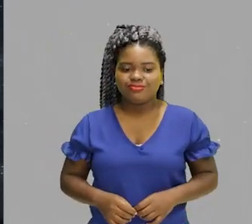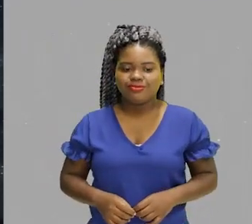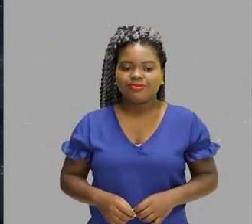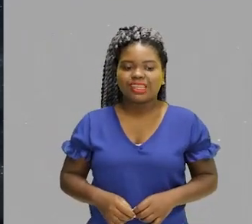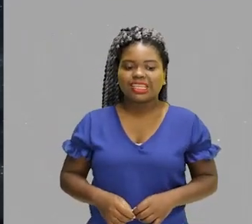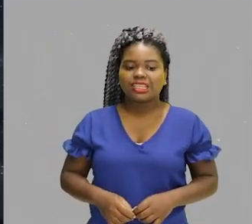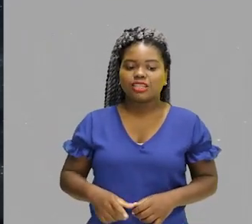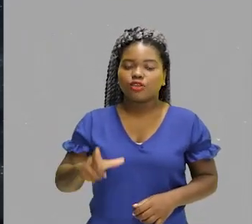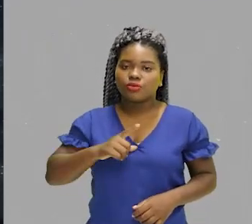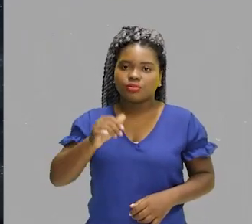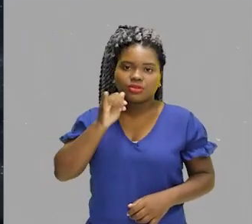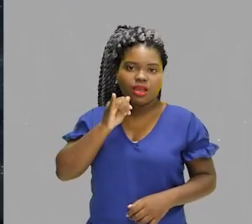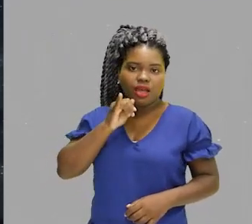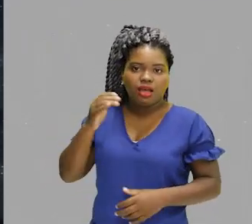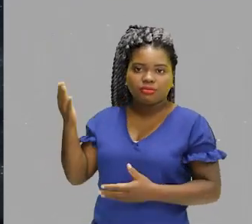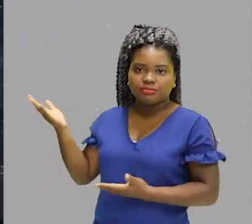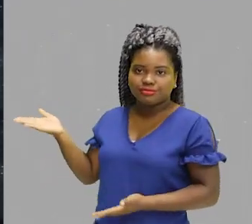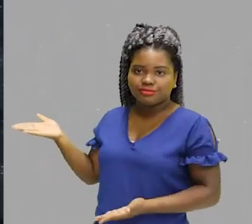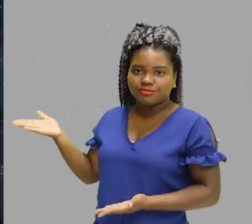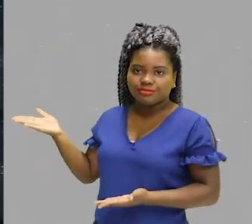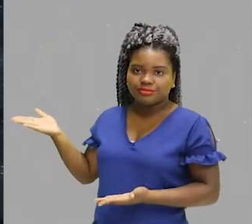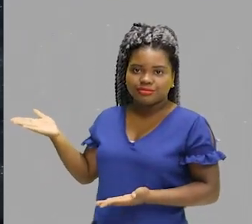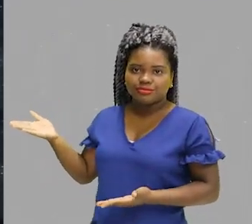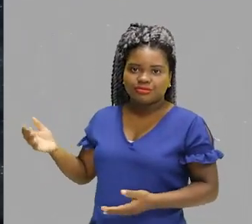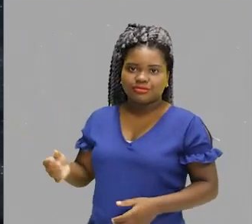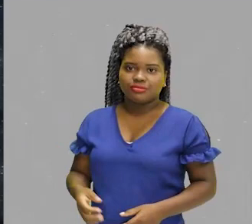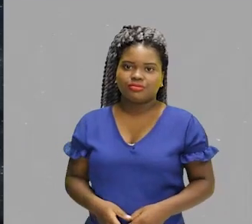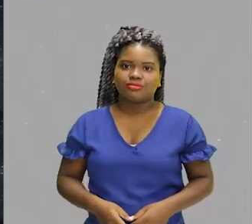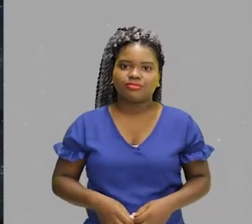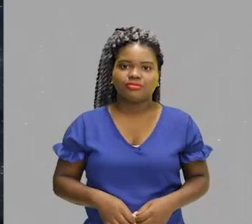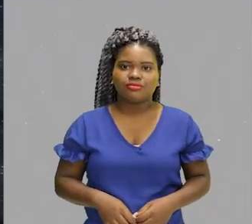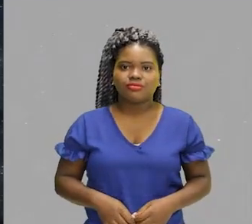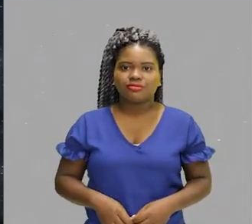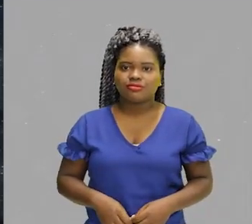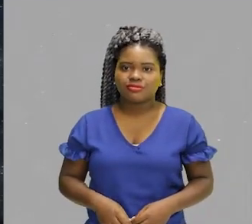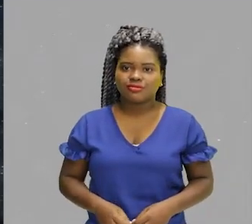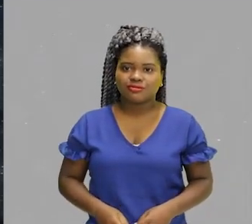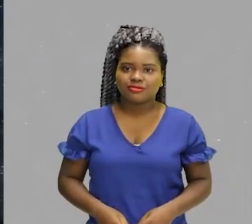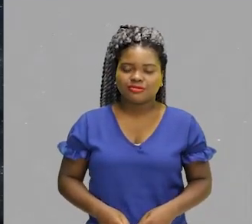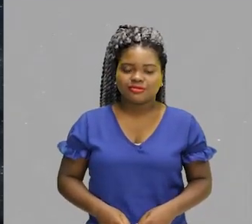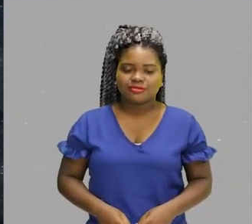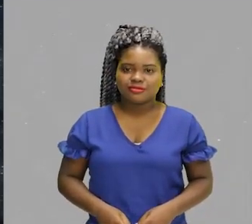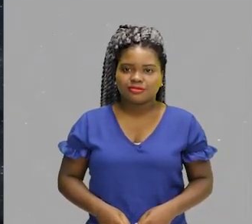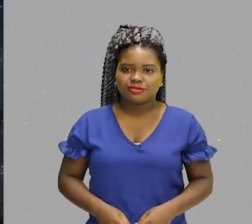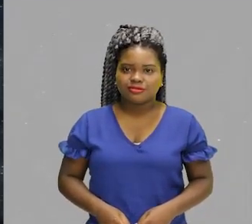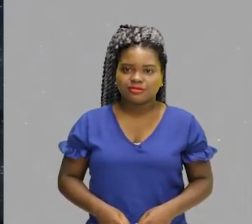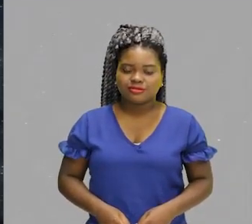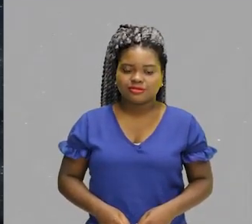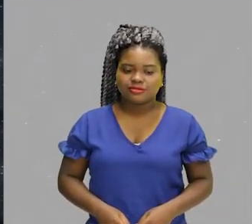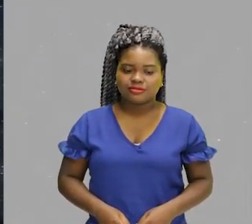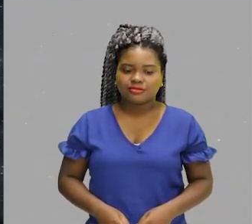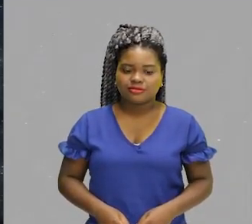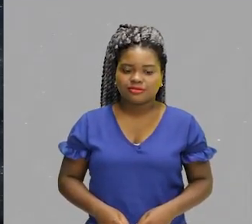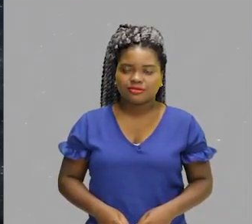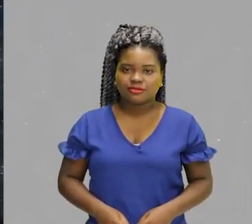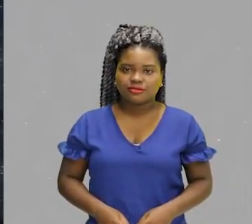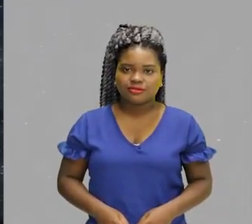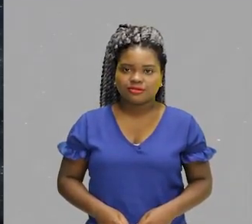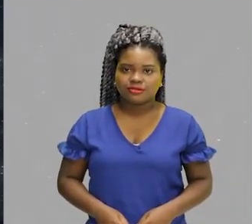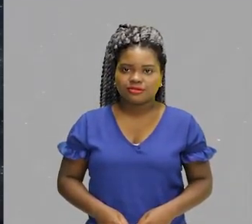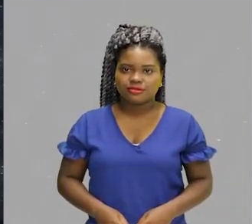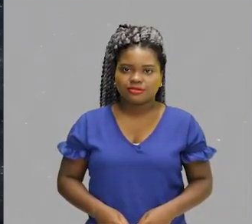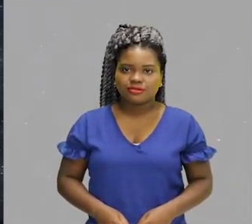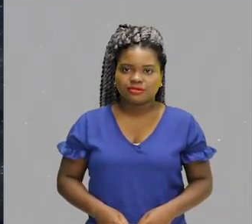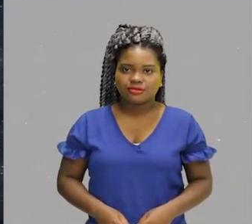debes llegar puntual para não perder el tren. Debes llegar puntual para não